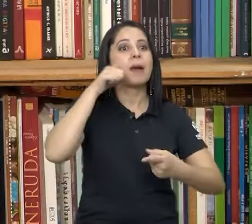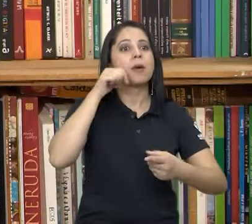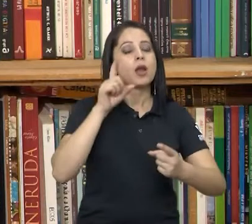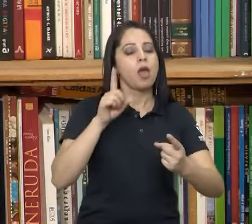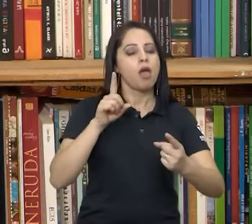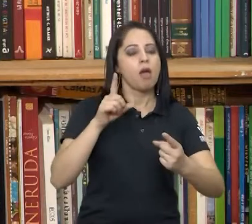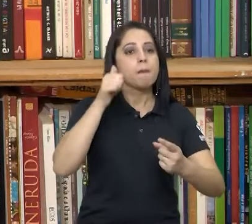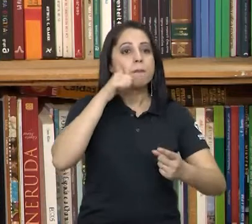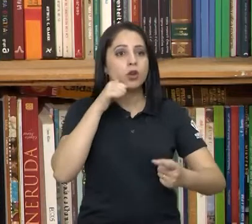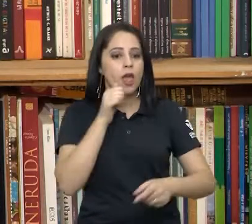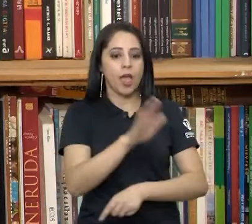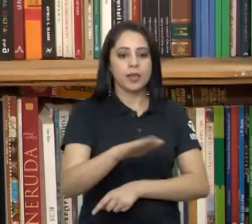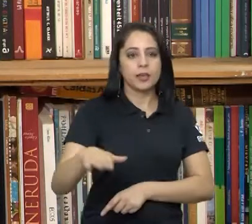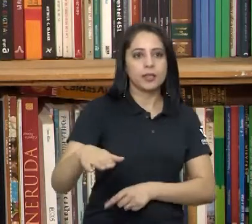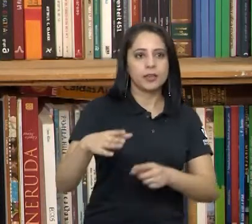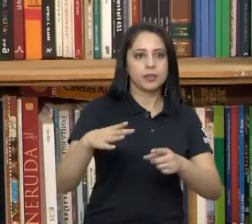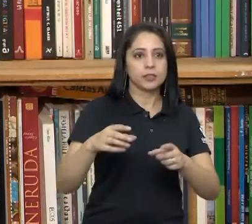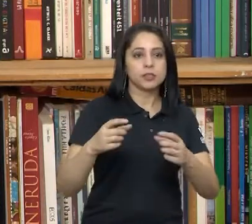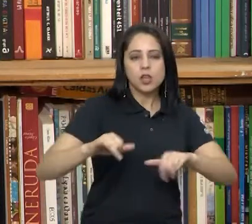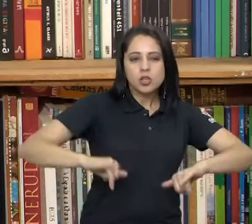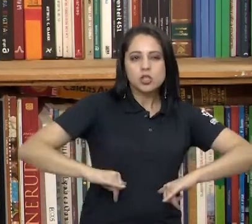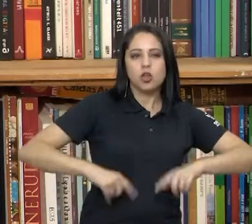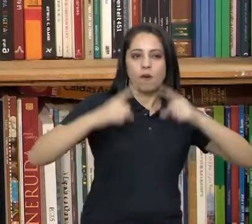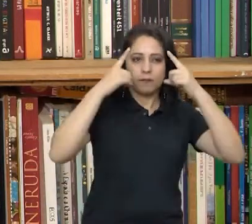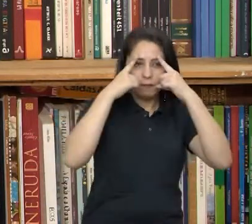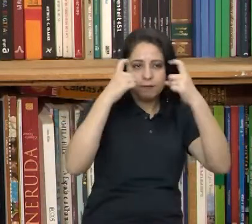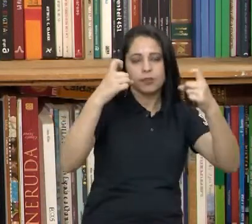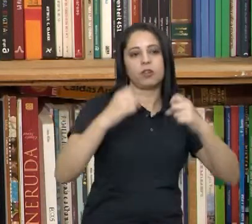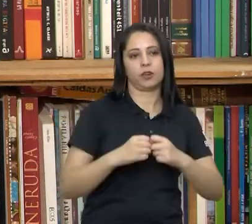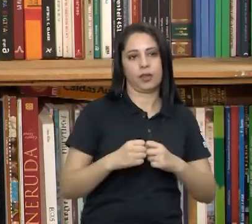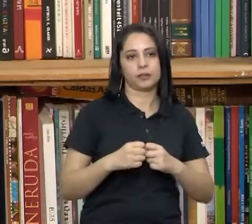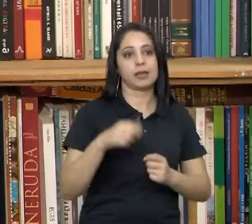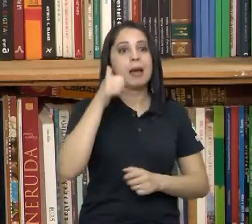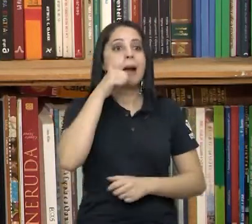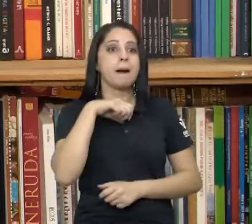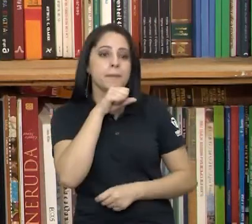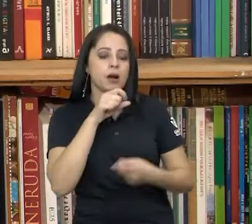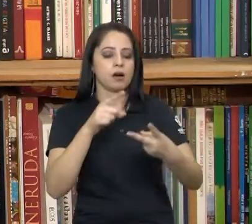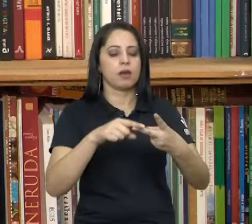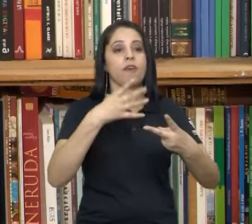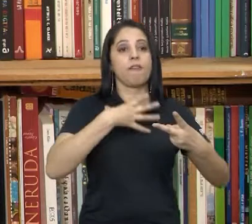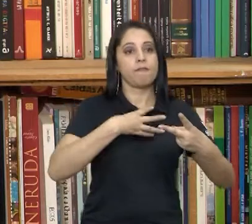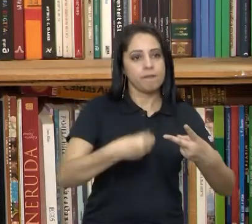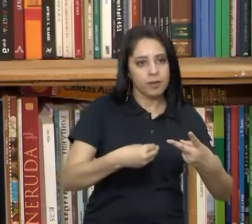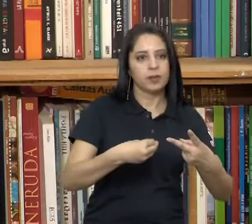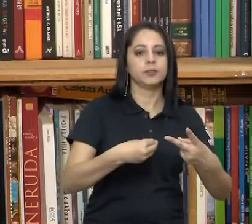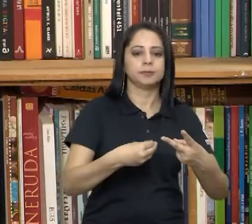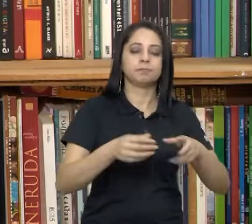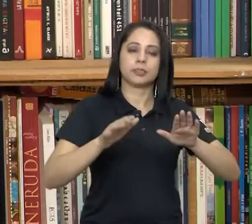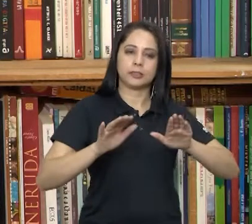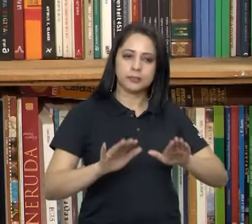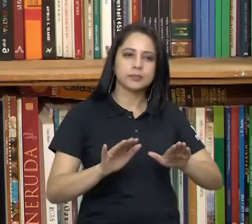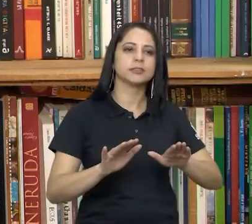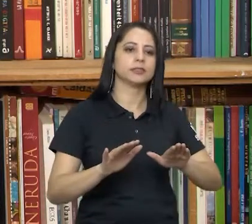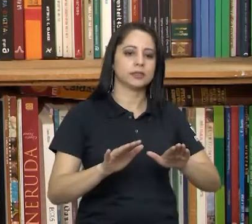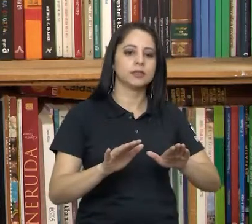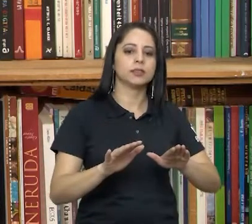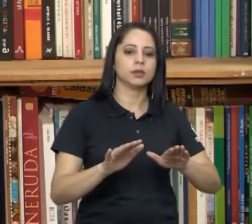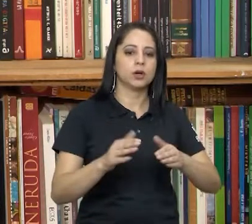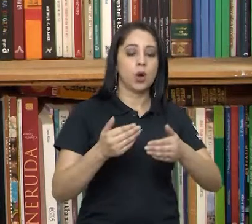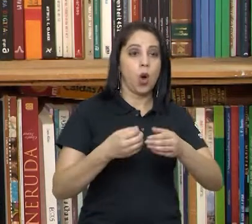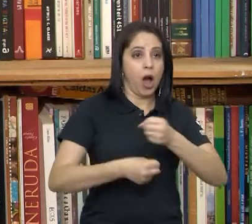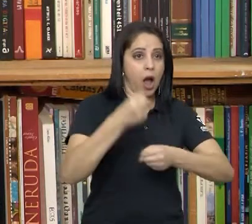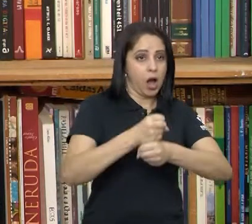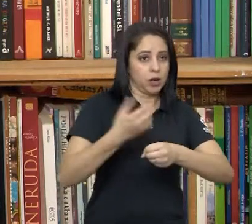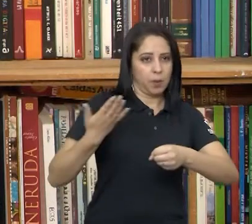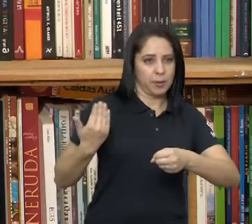muitas mulheres em situação de violência e junto com ela vem seus filhos e filhas. Então a gente,